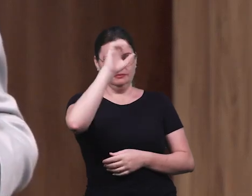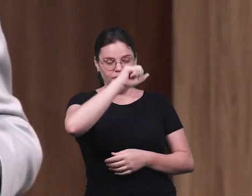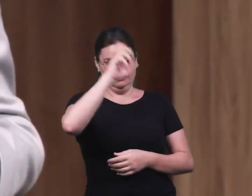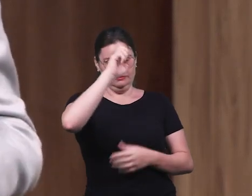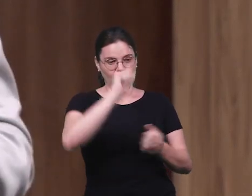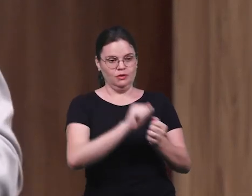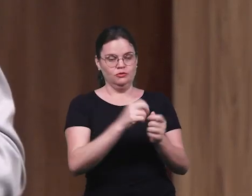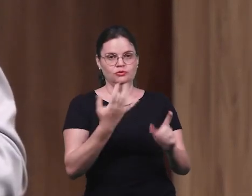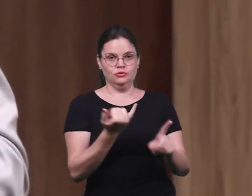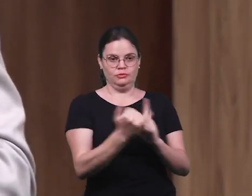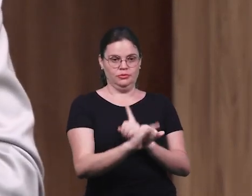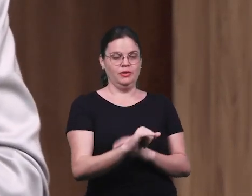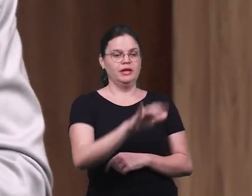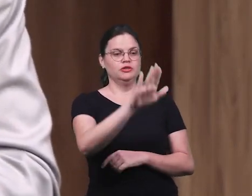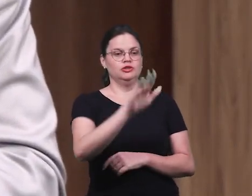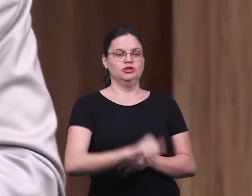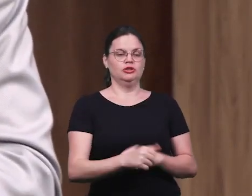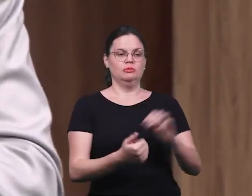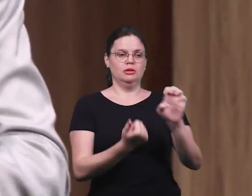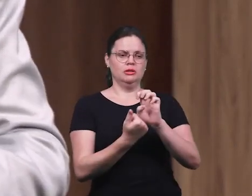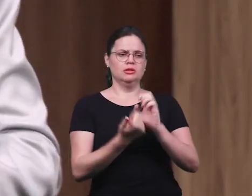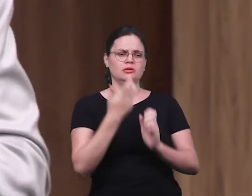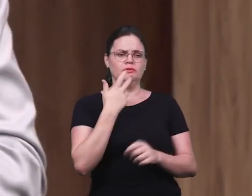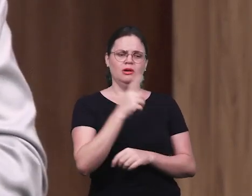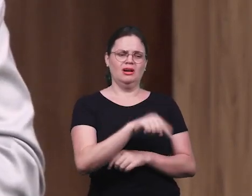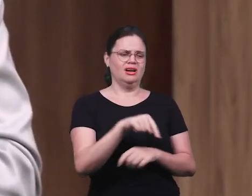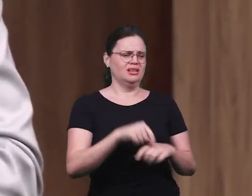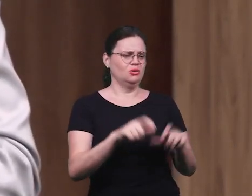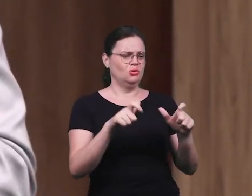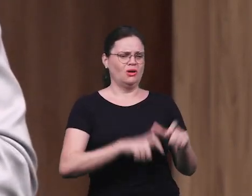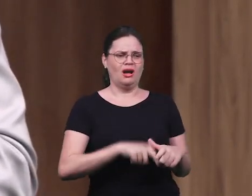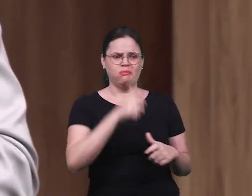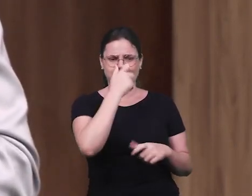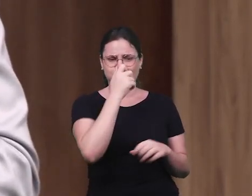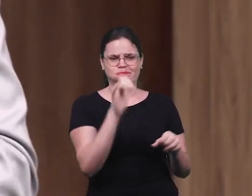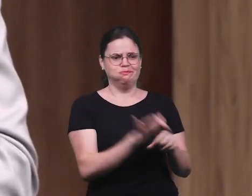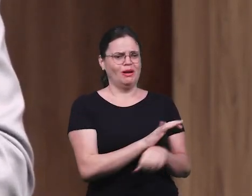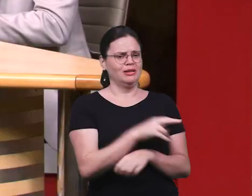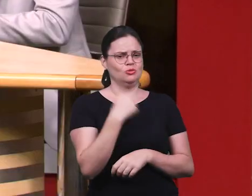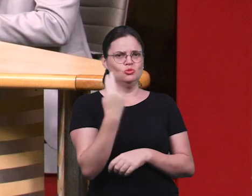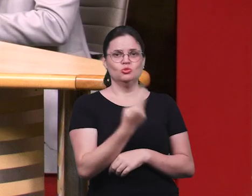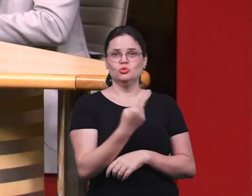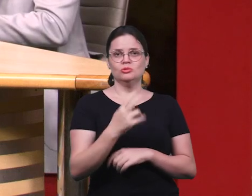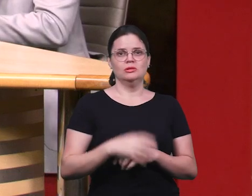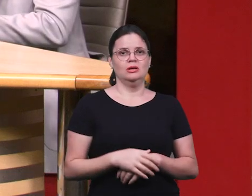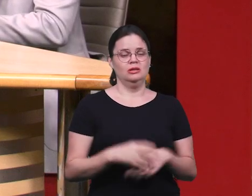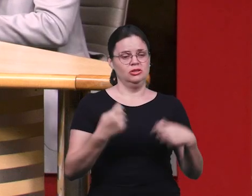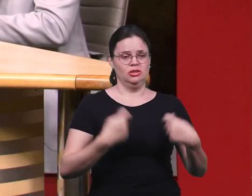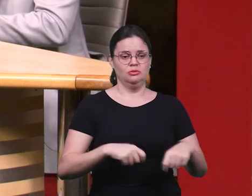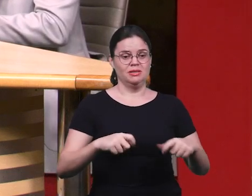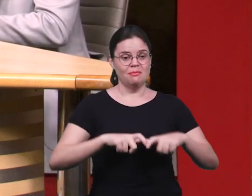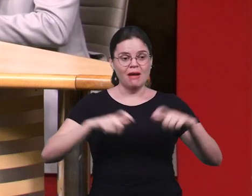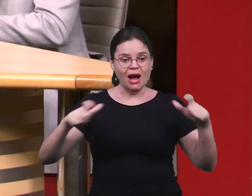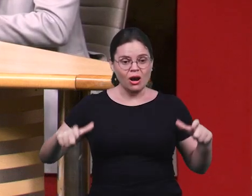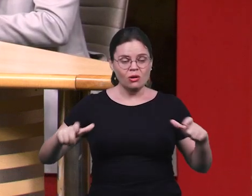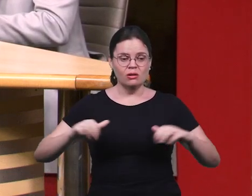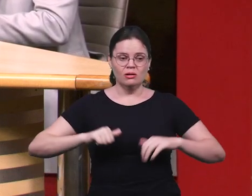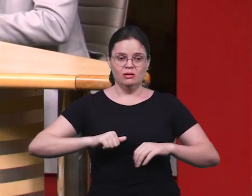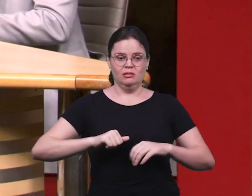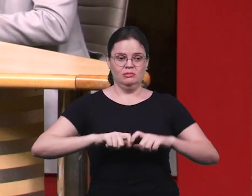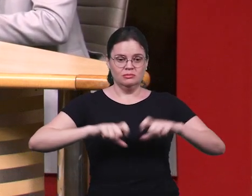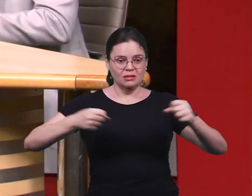olha, chamaram o profeta, o homem de Deus, falou, olha, o lugar aqui ficou pequeno, não cabe mais todo mundo, não. Nós precisamos de um lugar maior, de um lugar mais